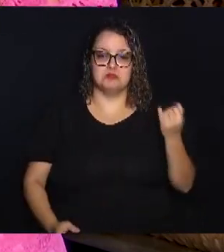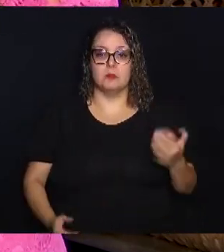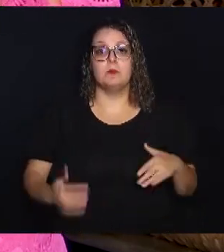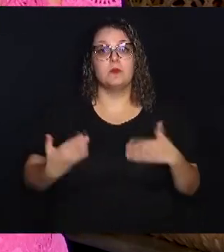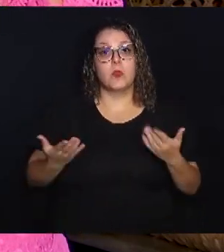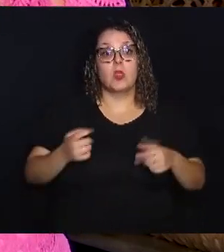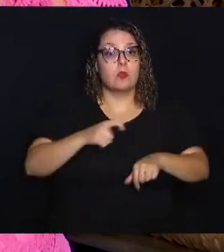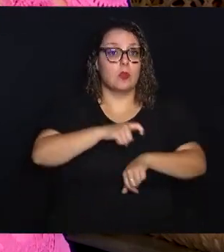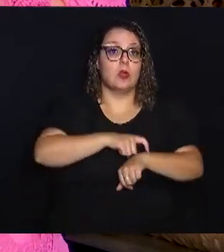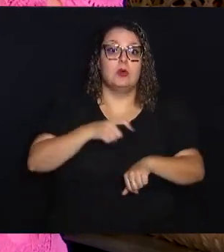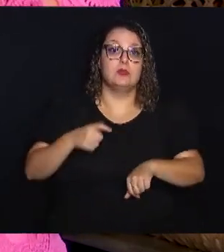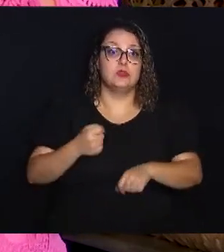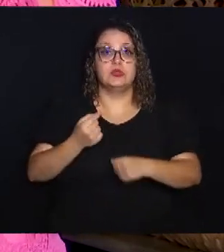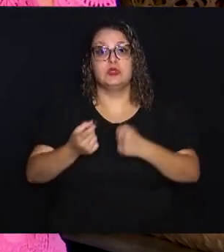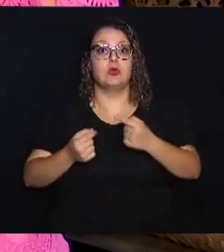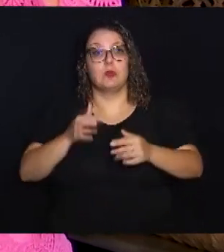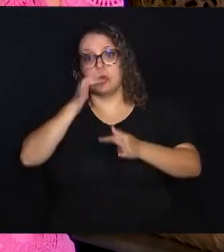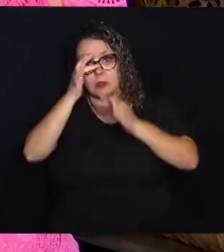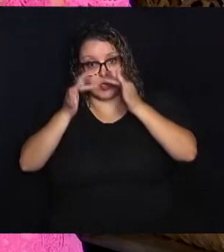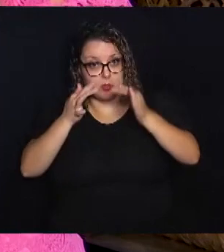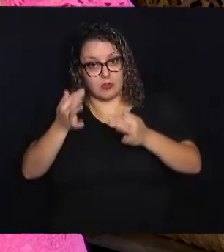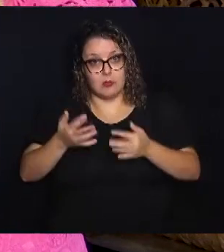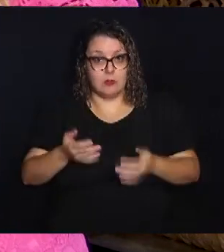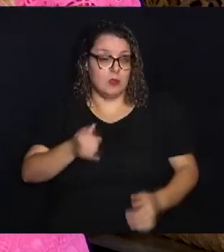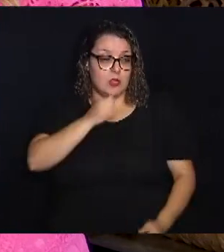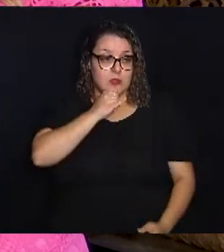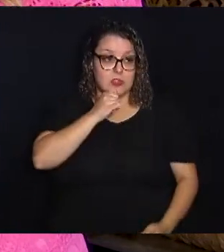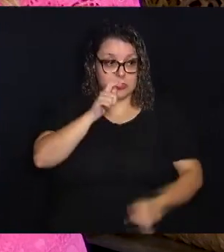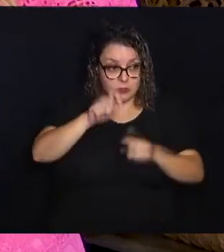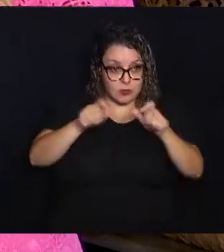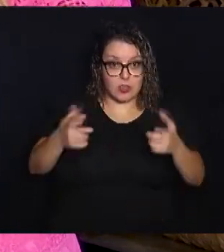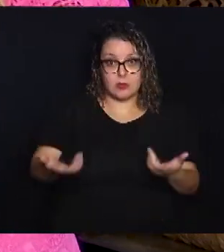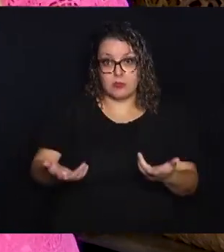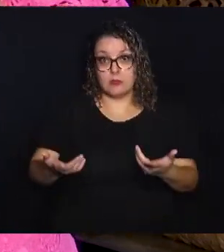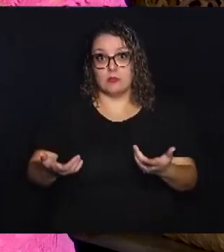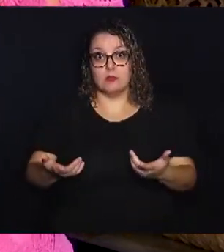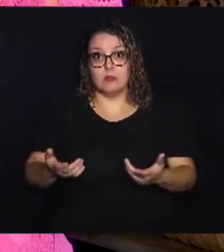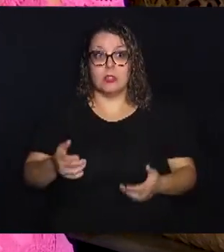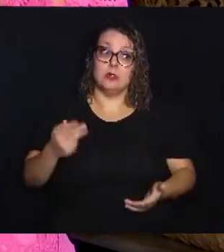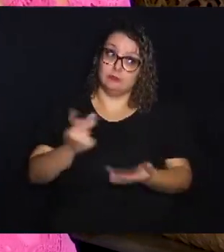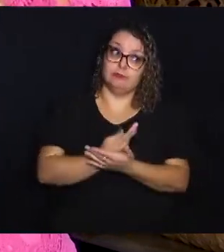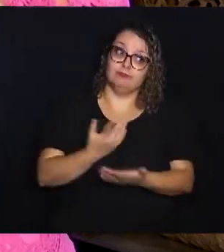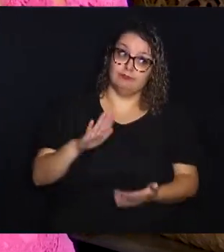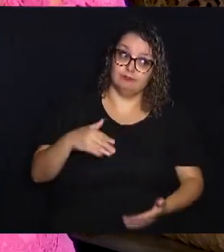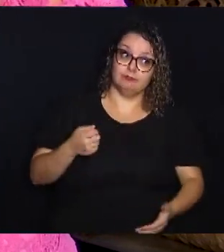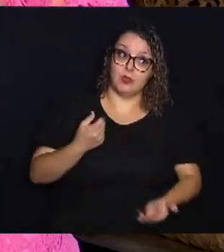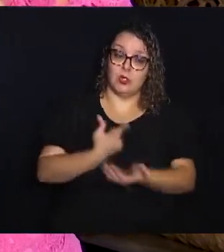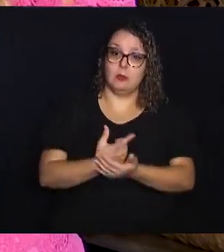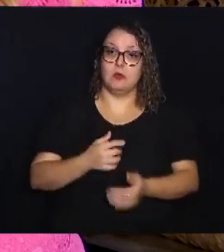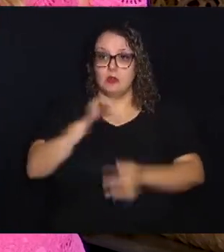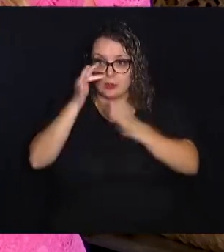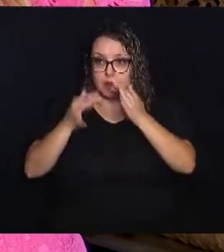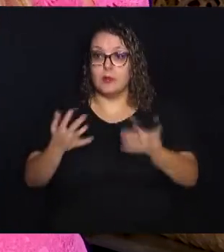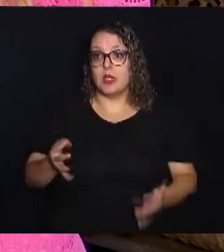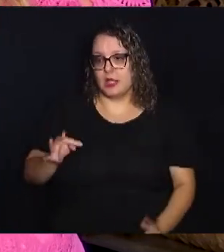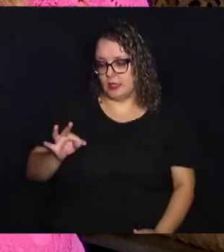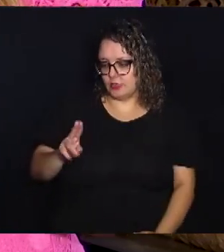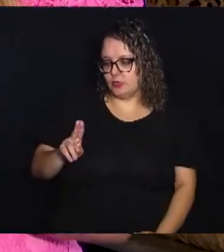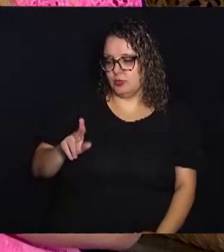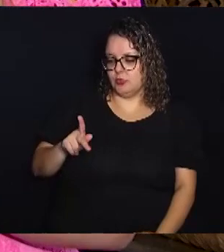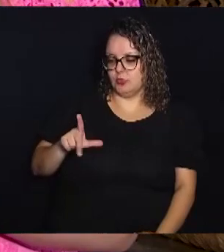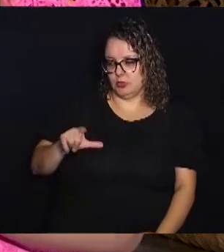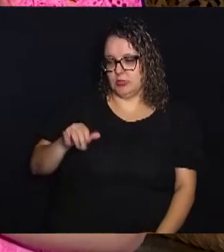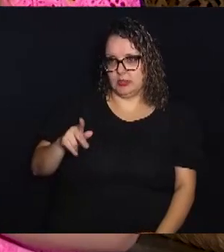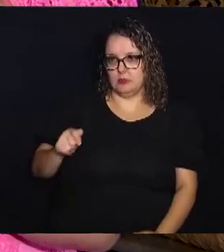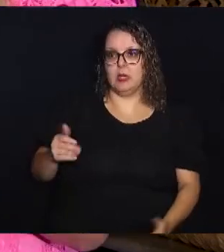Interessante. Quais as épocas de algumas flores, para citar como exemplo para o pessoal aí, não dá bola fora quando vier comprar flor aí? A tulipa